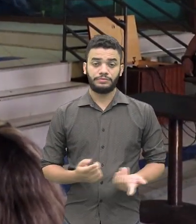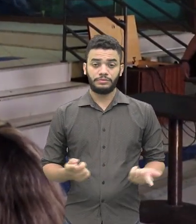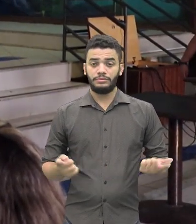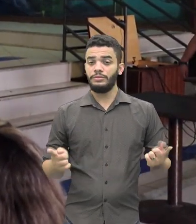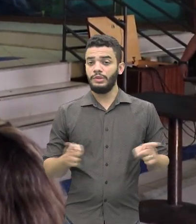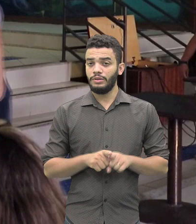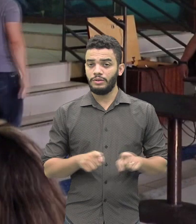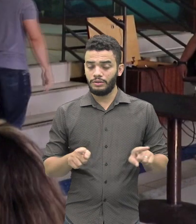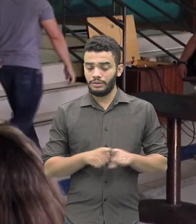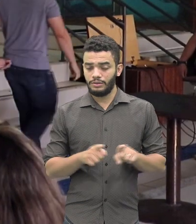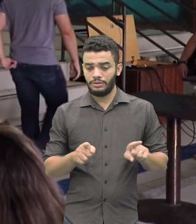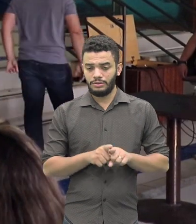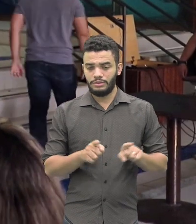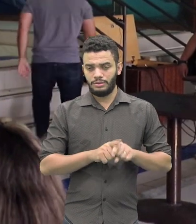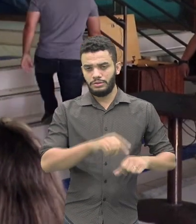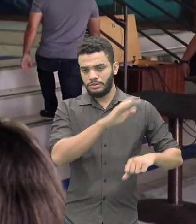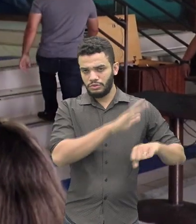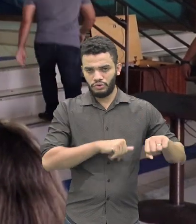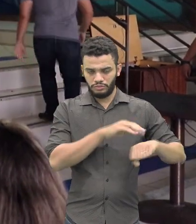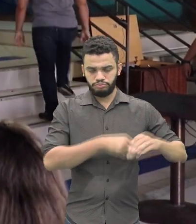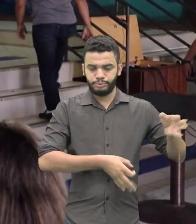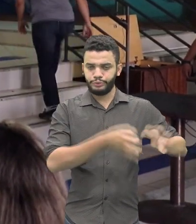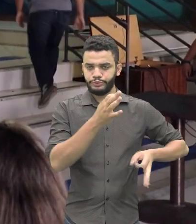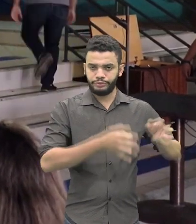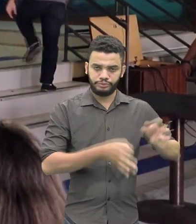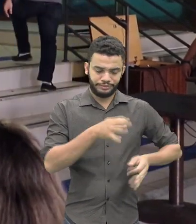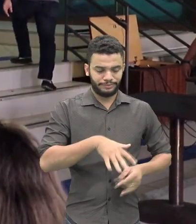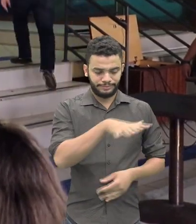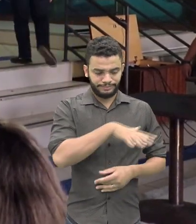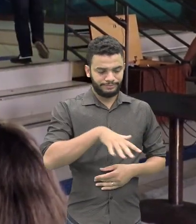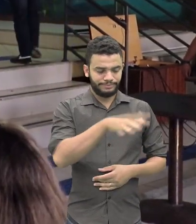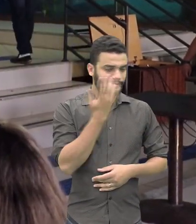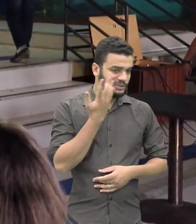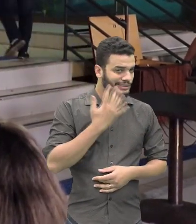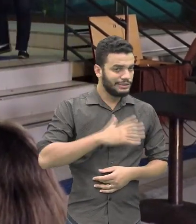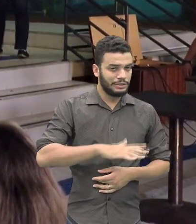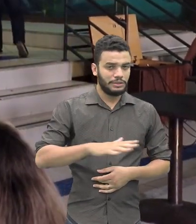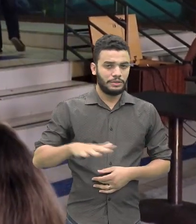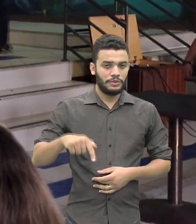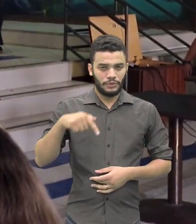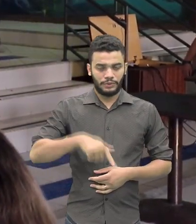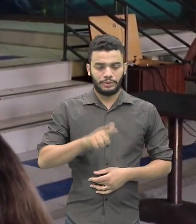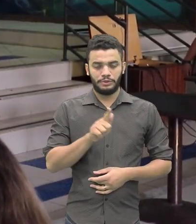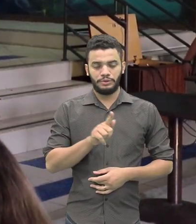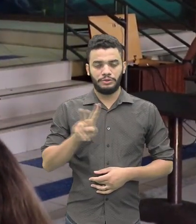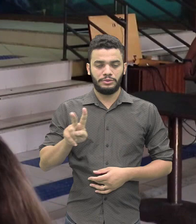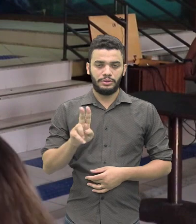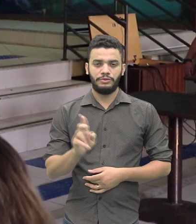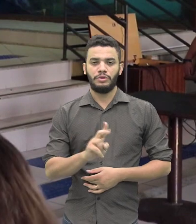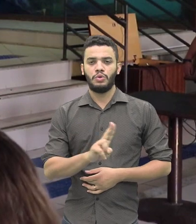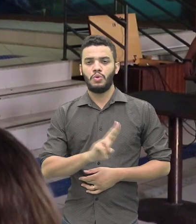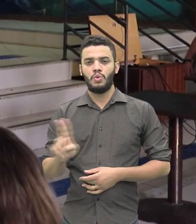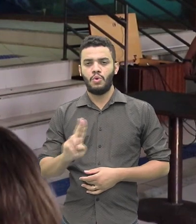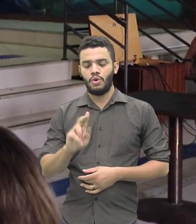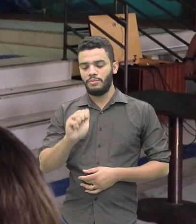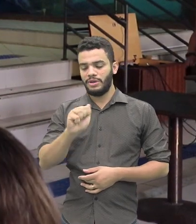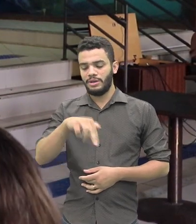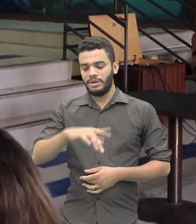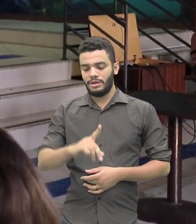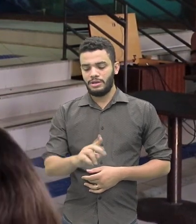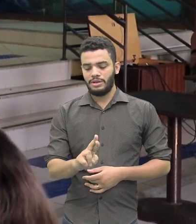convidamos também a juíza da Vara da Infância e Juventude de Governador Valadares Andreia Alcântara Ferreira